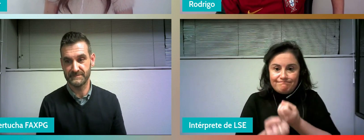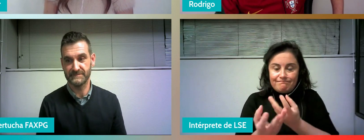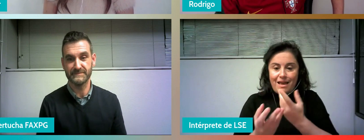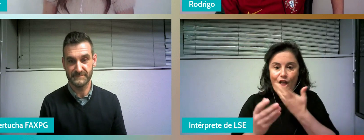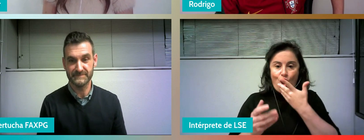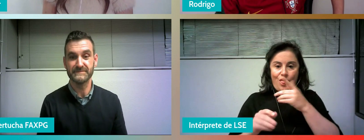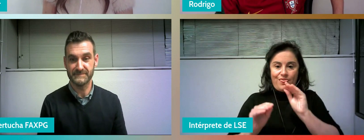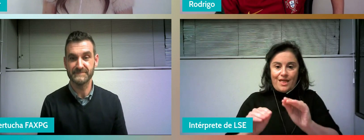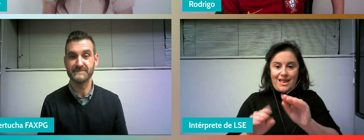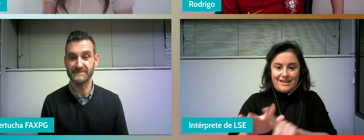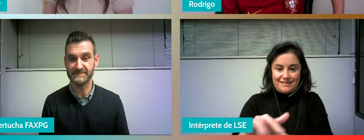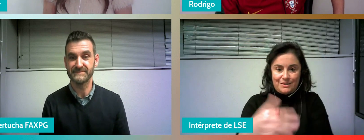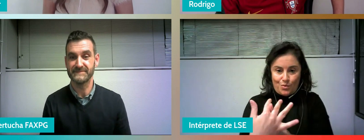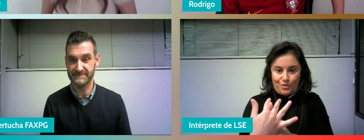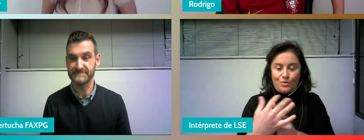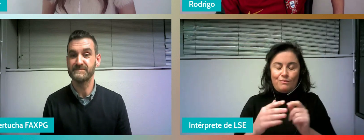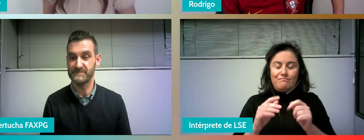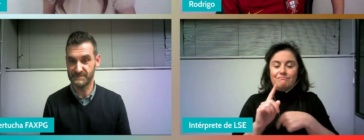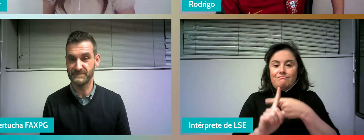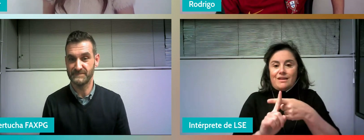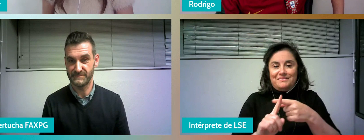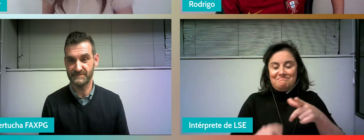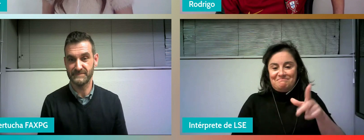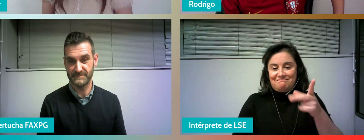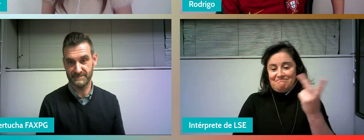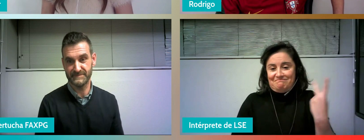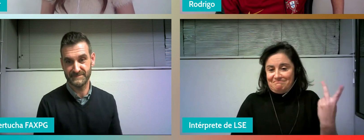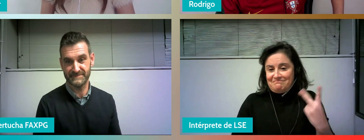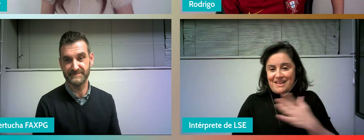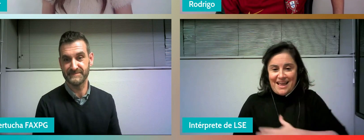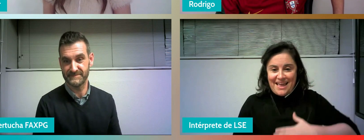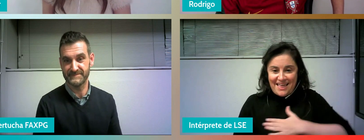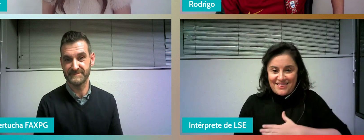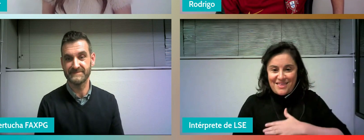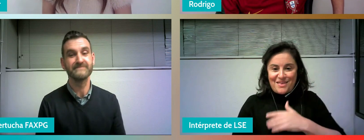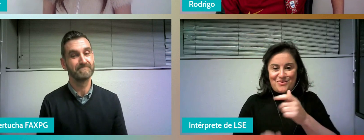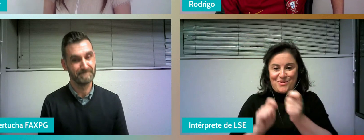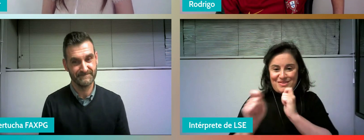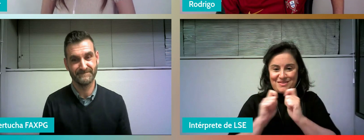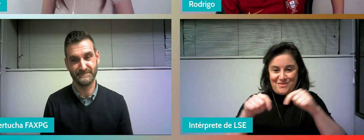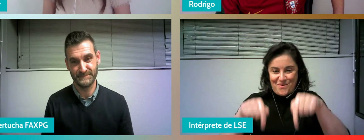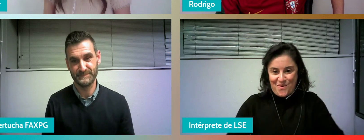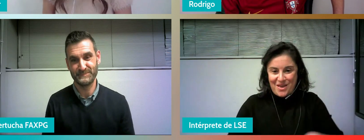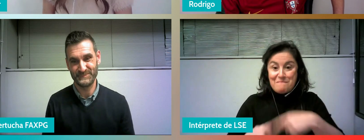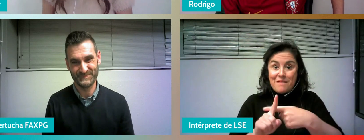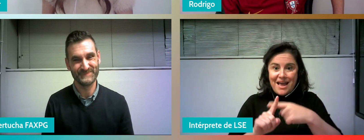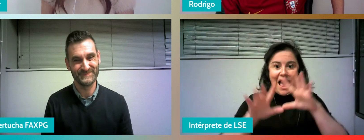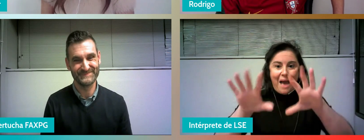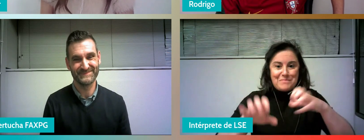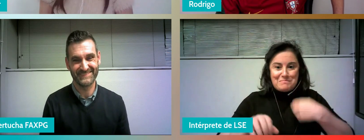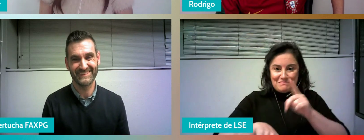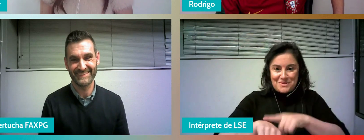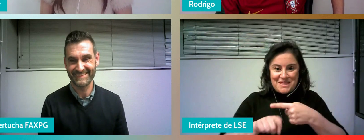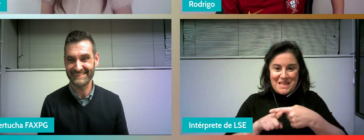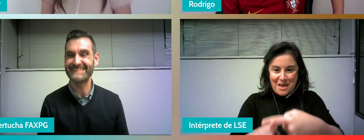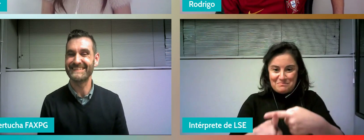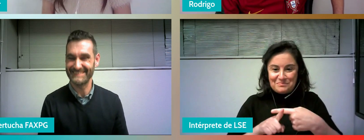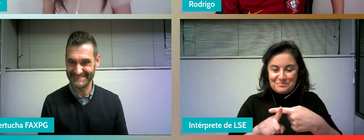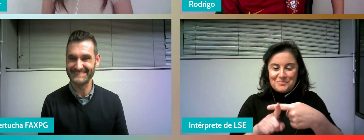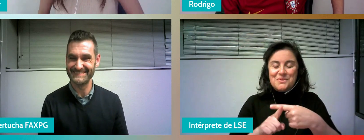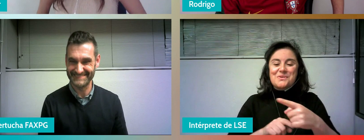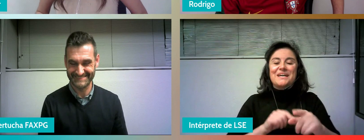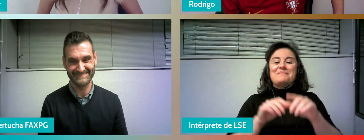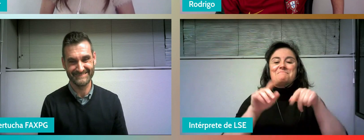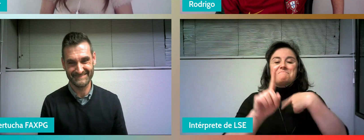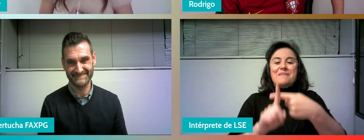realidade, pois encantados de tervos hoxe aquí, de aprender con vosco,